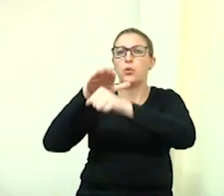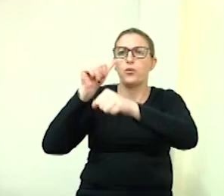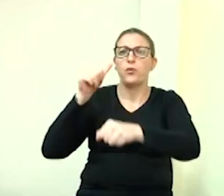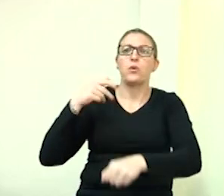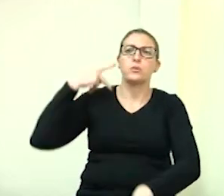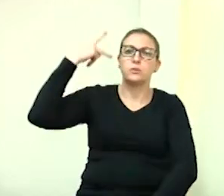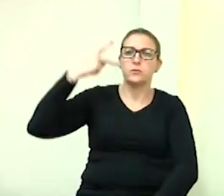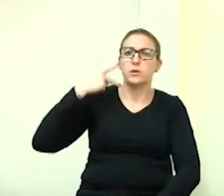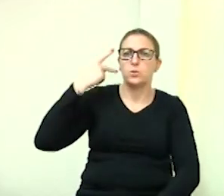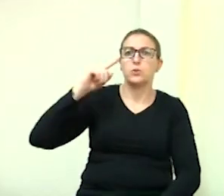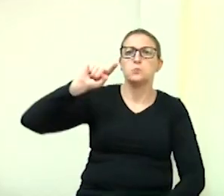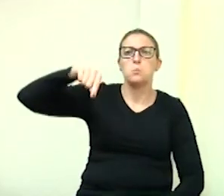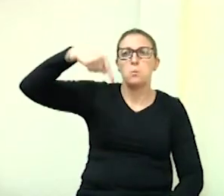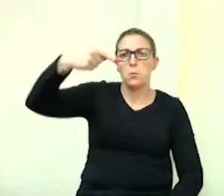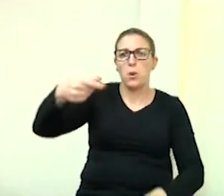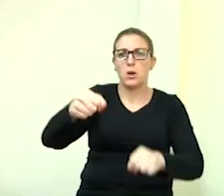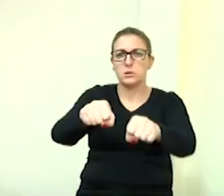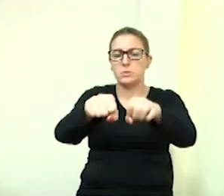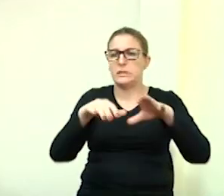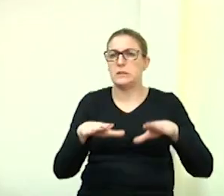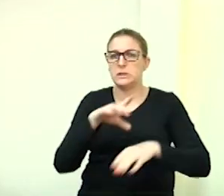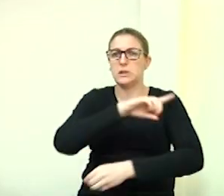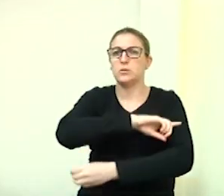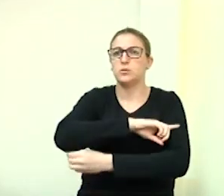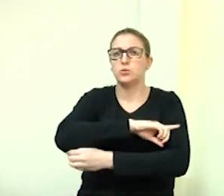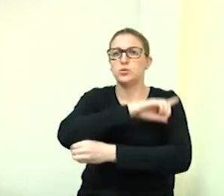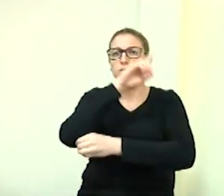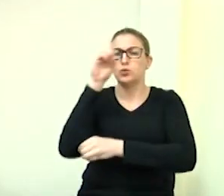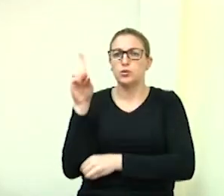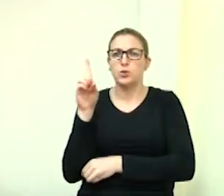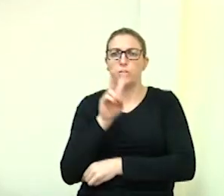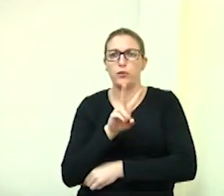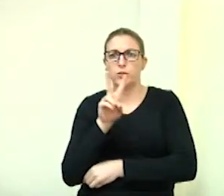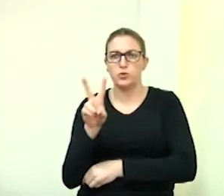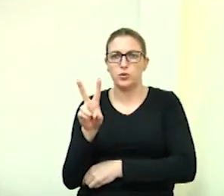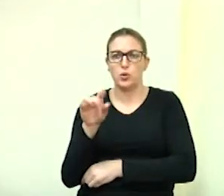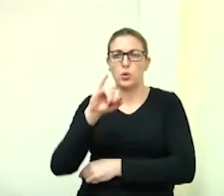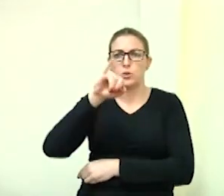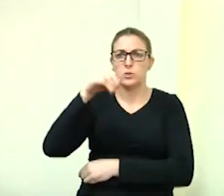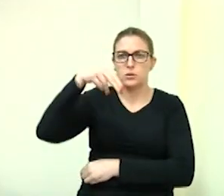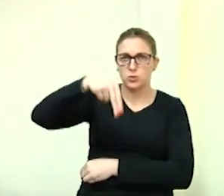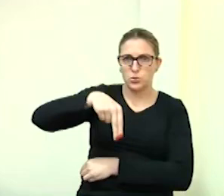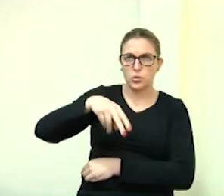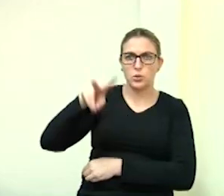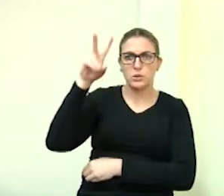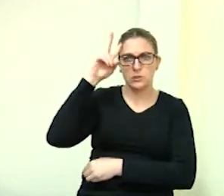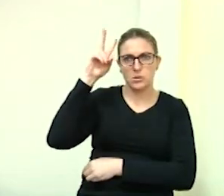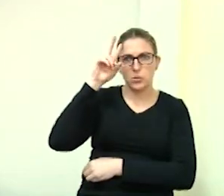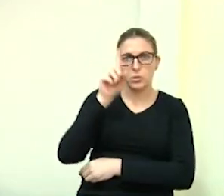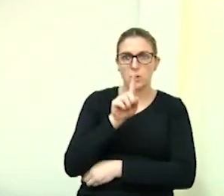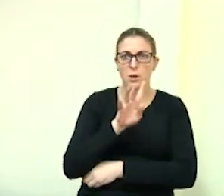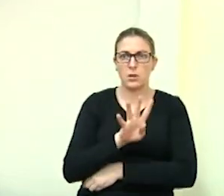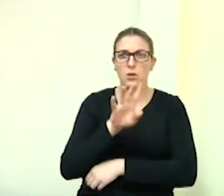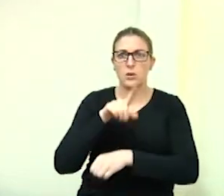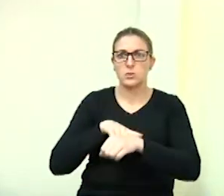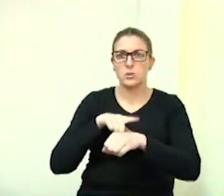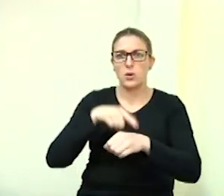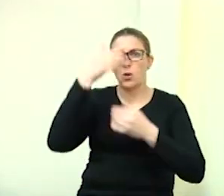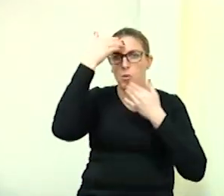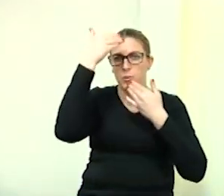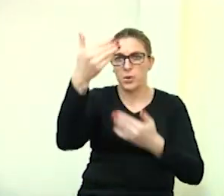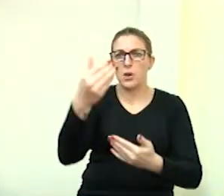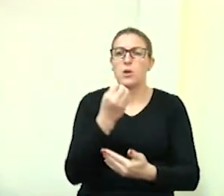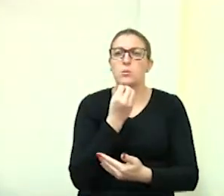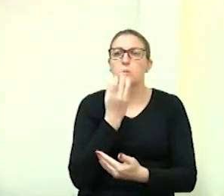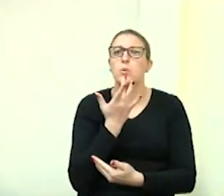os senhores vereadores para a próxima sessão ordinária a realizar-se dia 22 de junho segunda-feira às 14 horas muito obrigado e boa